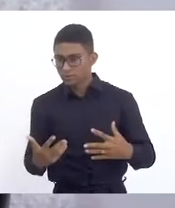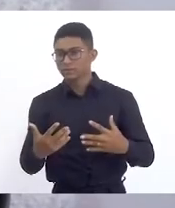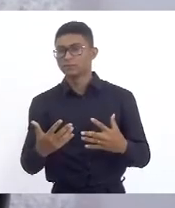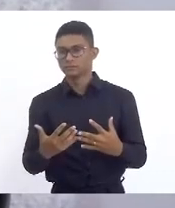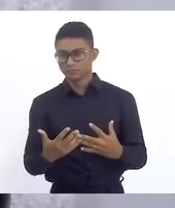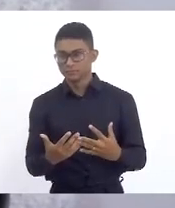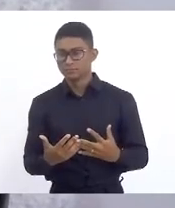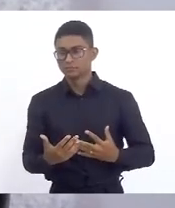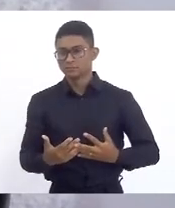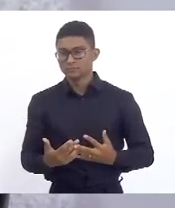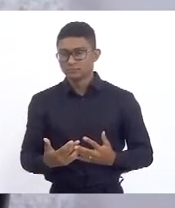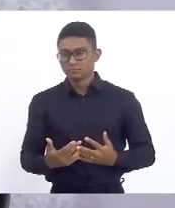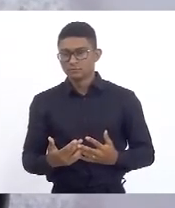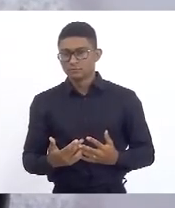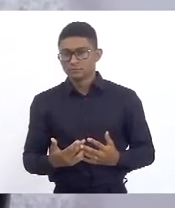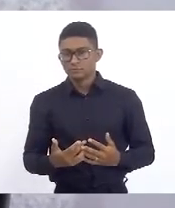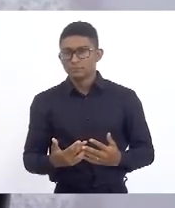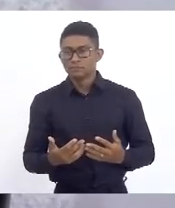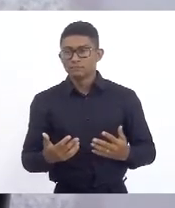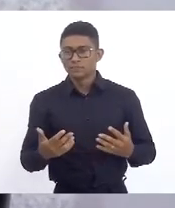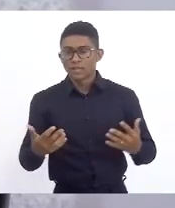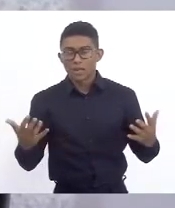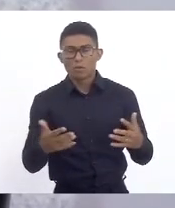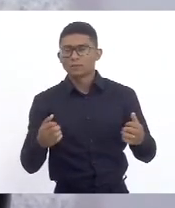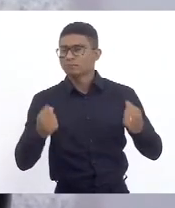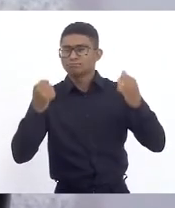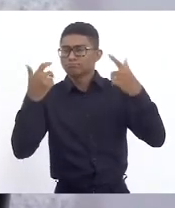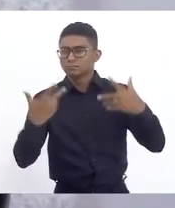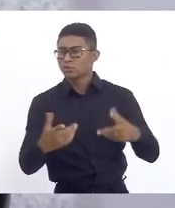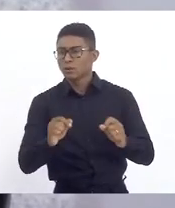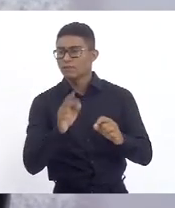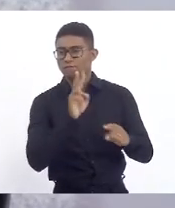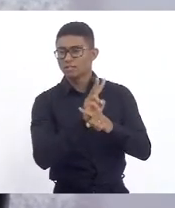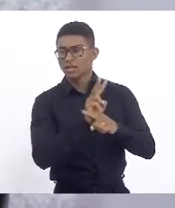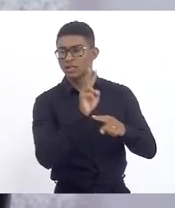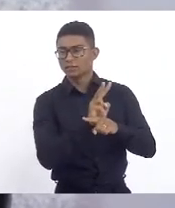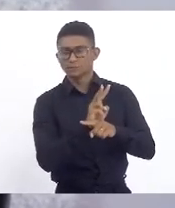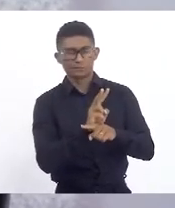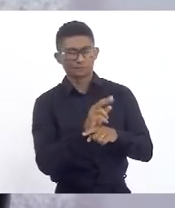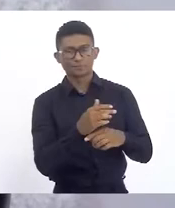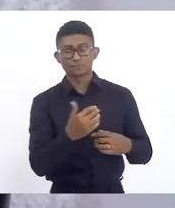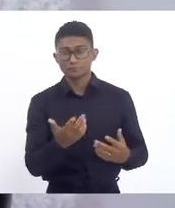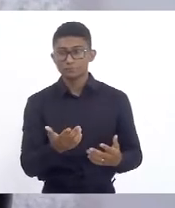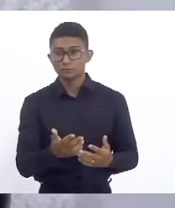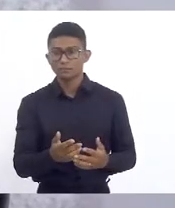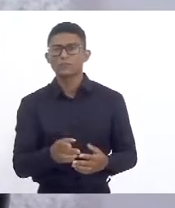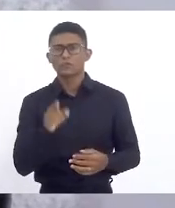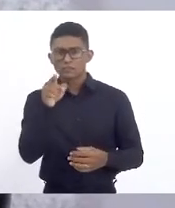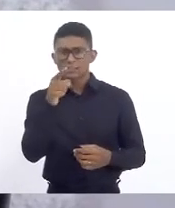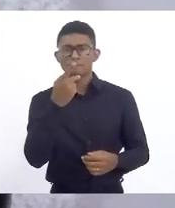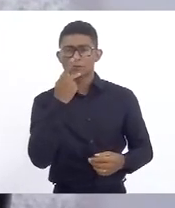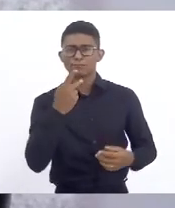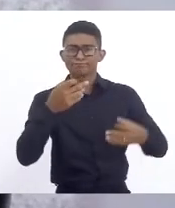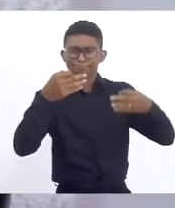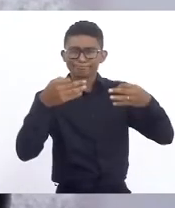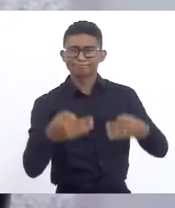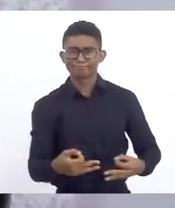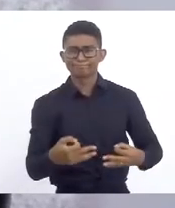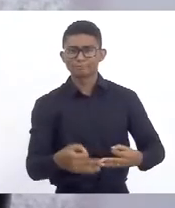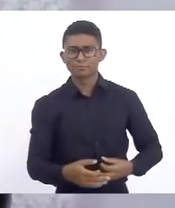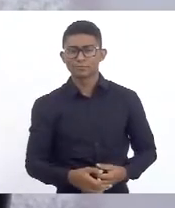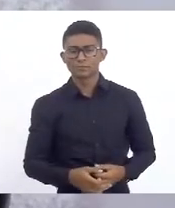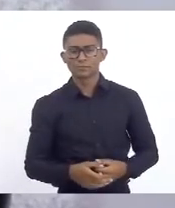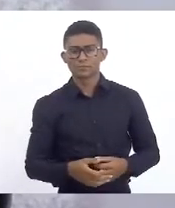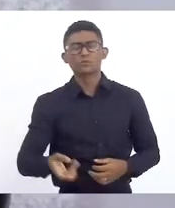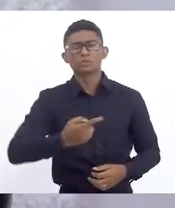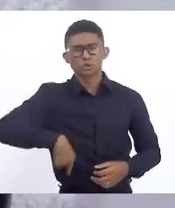prognósticos. E passo para o ponto da fiscalização. A fiscalização, deputada Lucia, a senhora foi muito precisa.